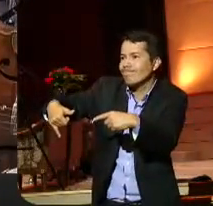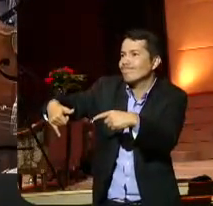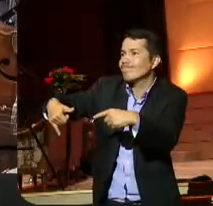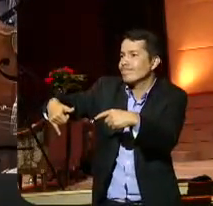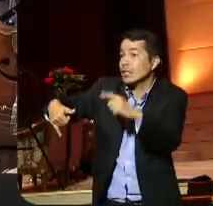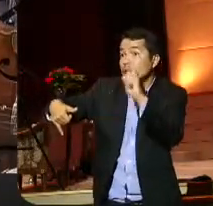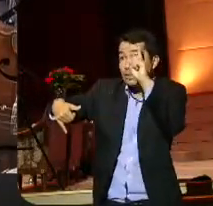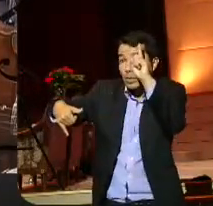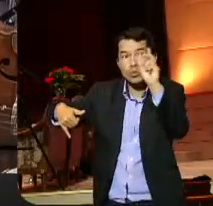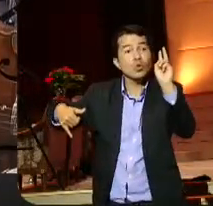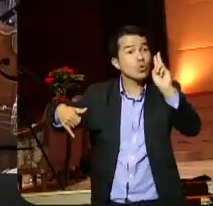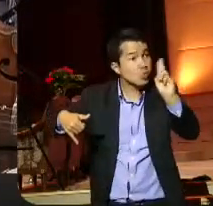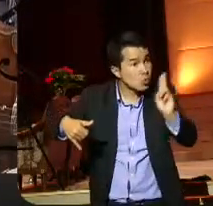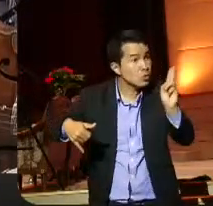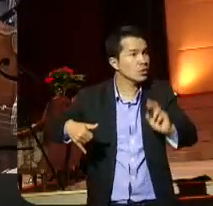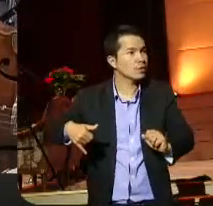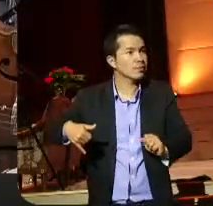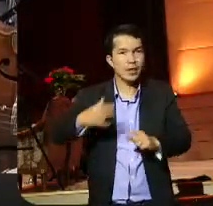exato momento.